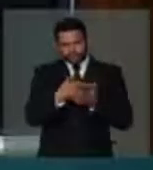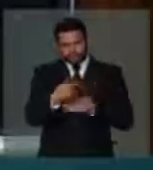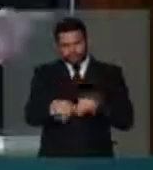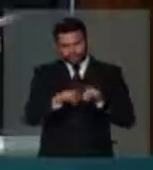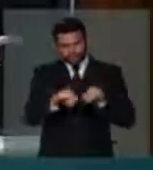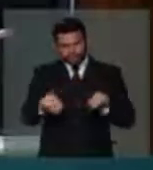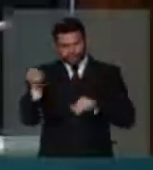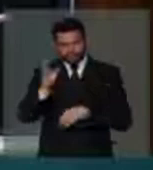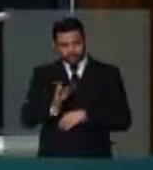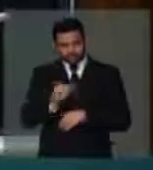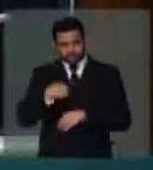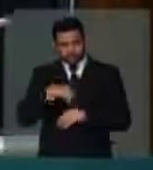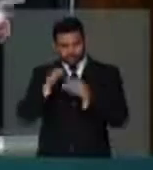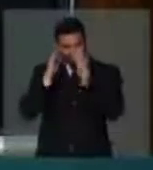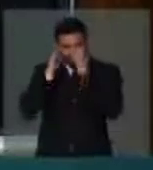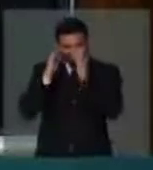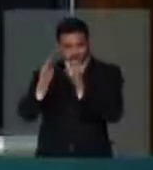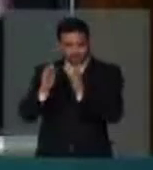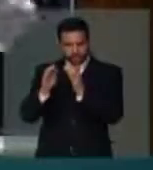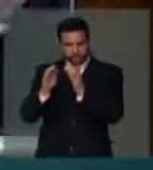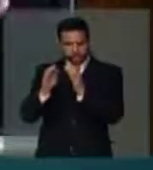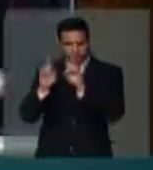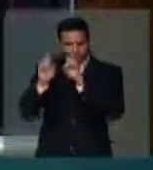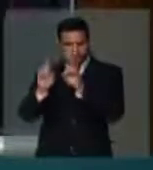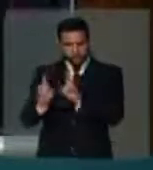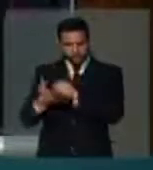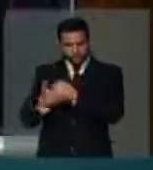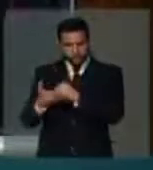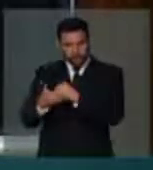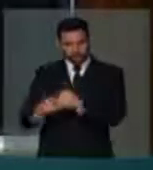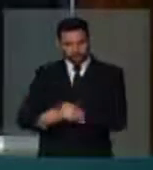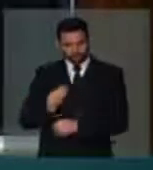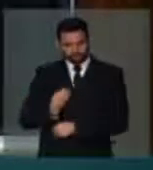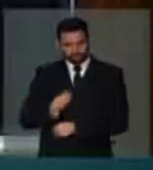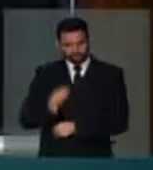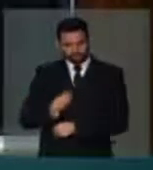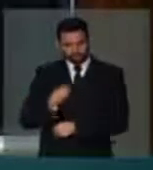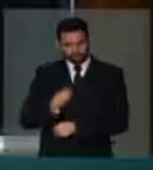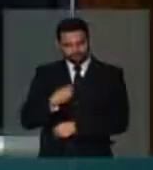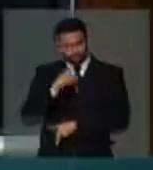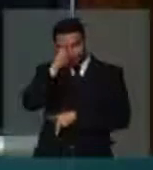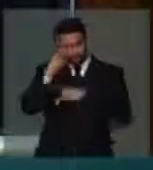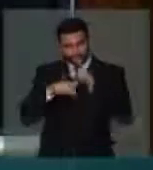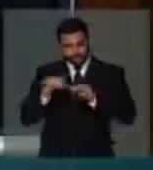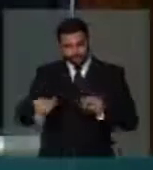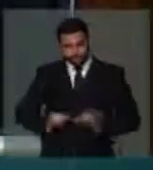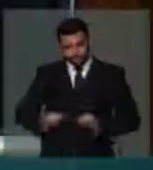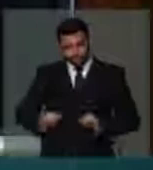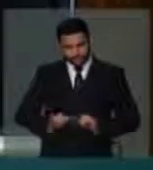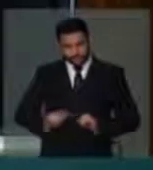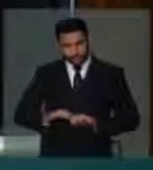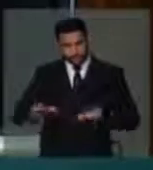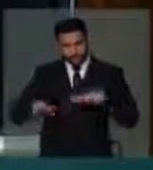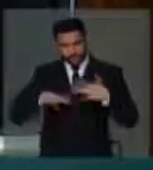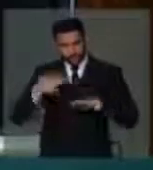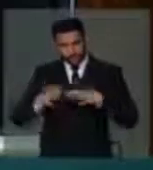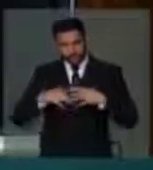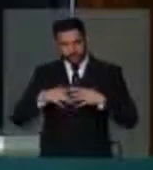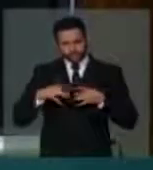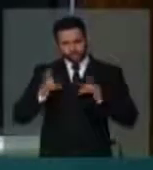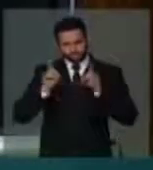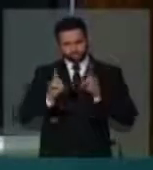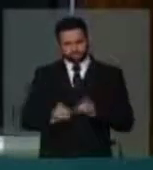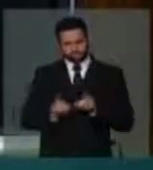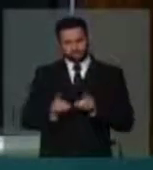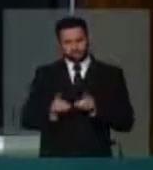em defesa da sua dignidade, do seu direito básico de sobrevivência. Um povo sofrido, corajoso e